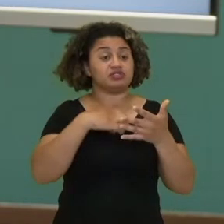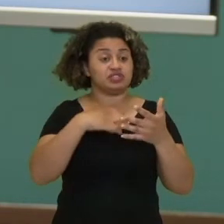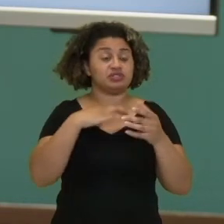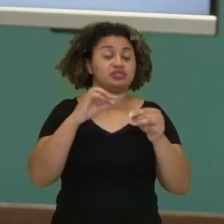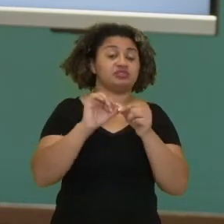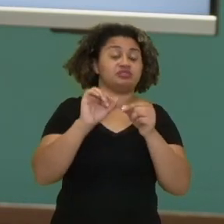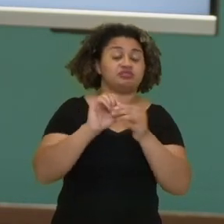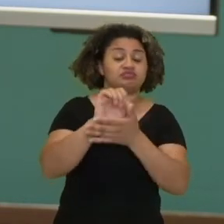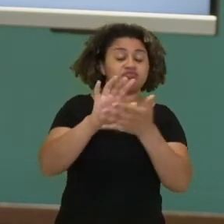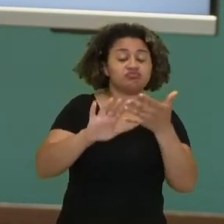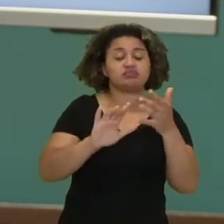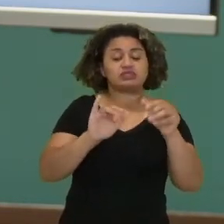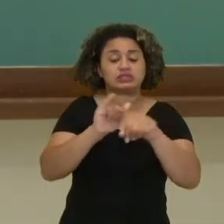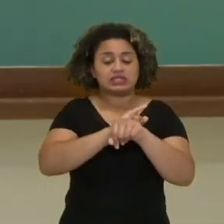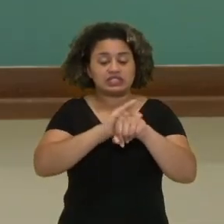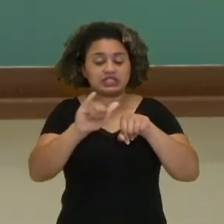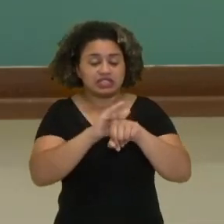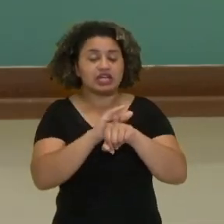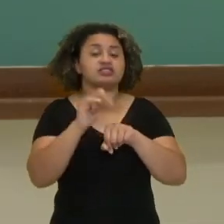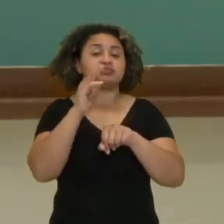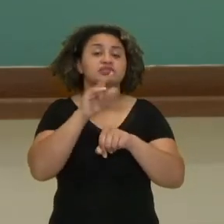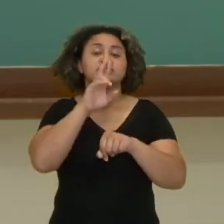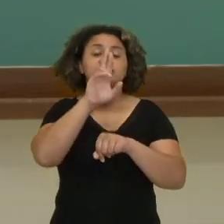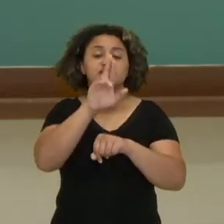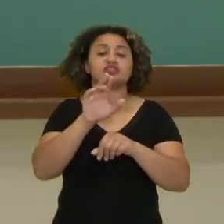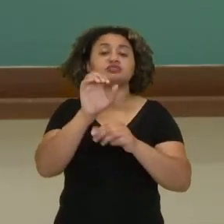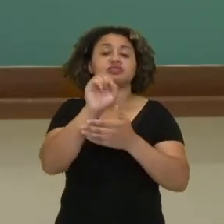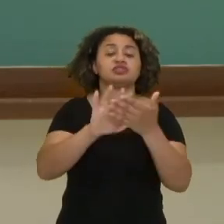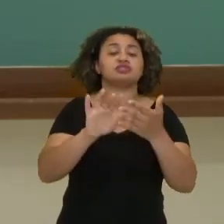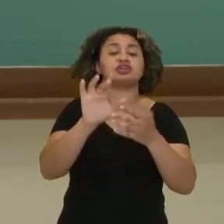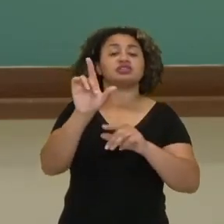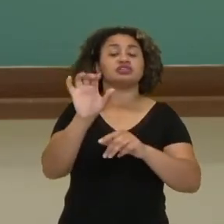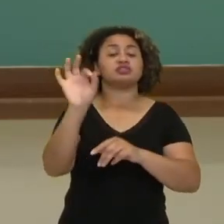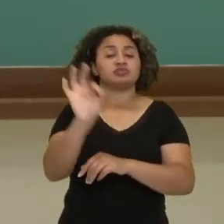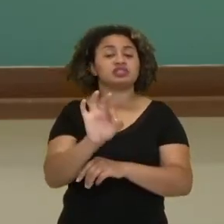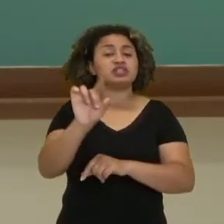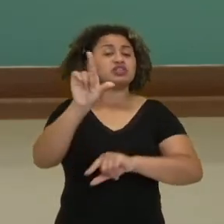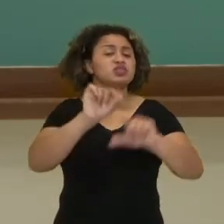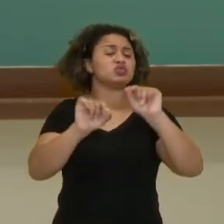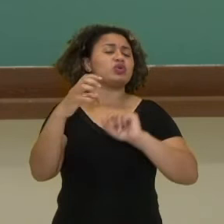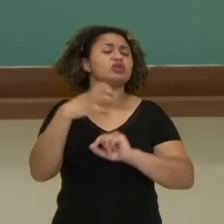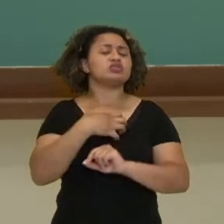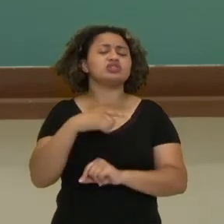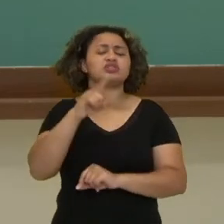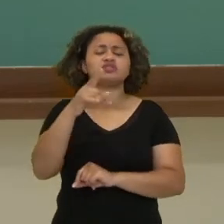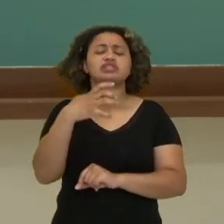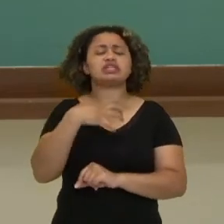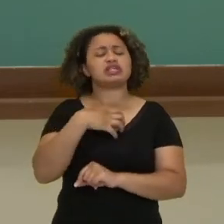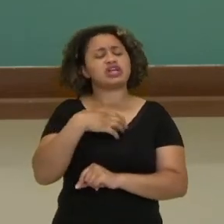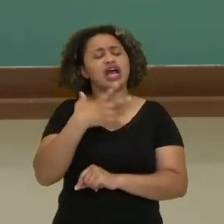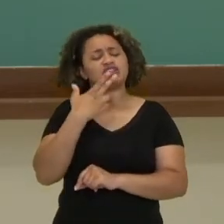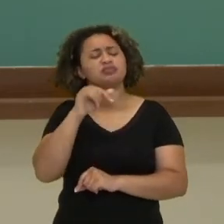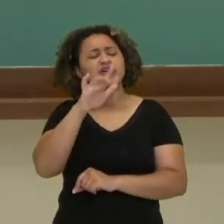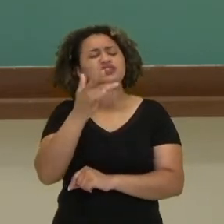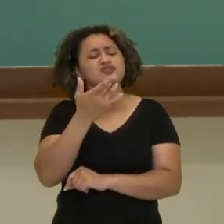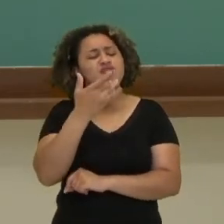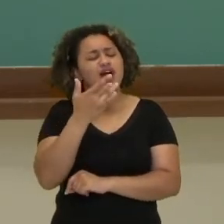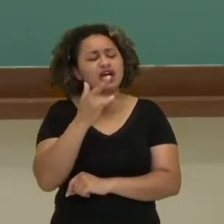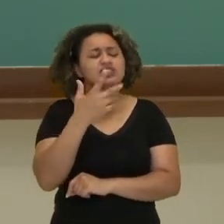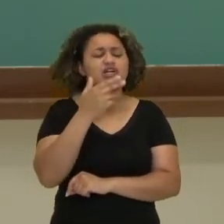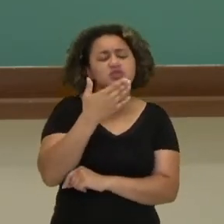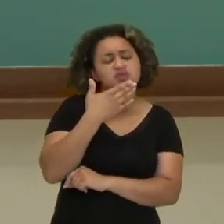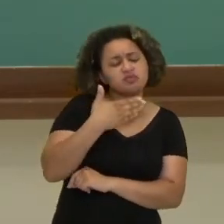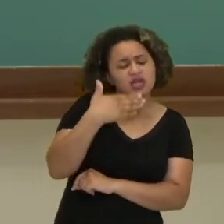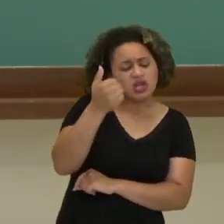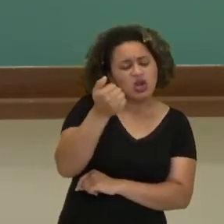os exercícios de porcentagem. Então, escolha aquela maneira que você mais se sente à vontade,